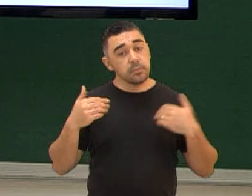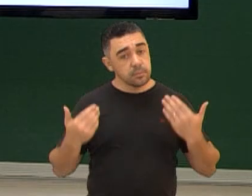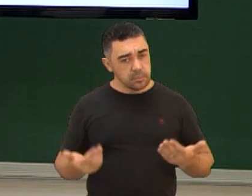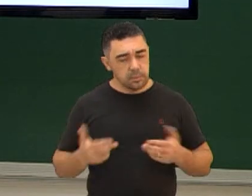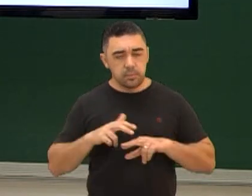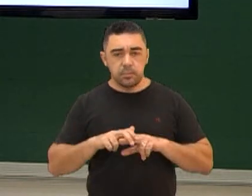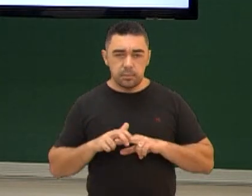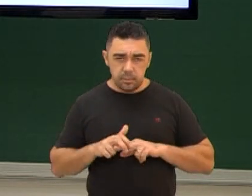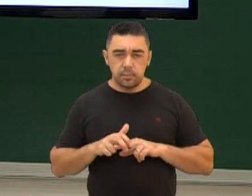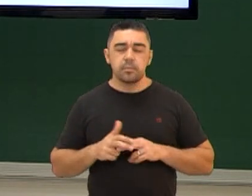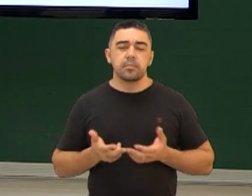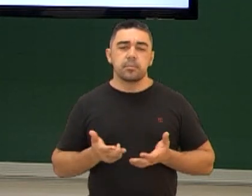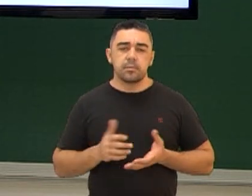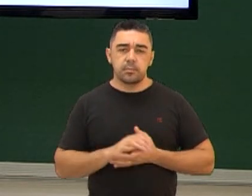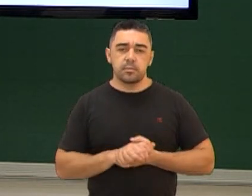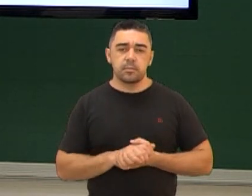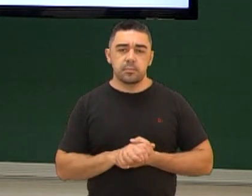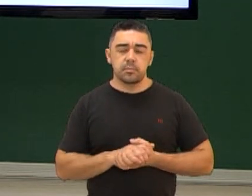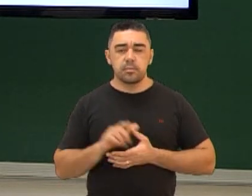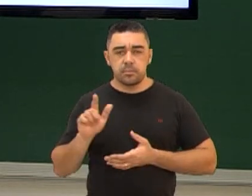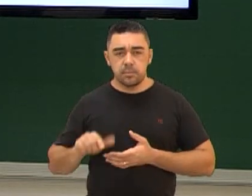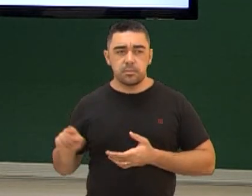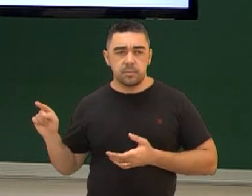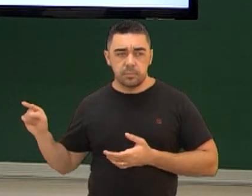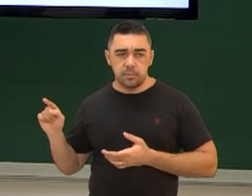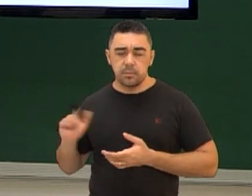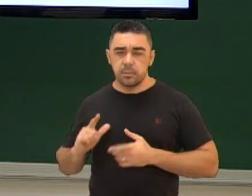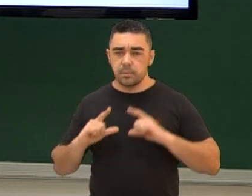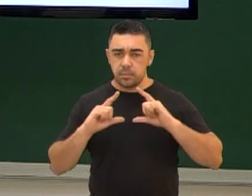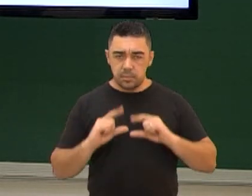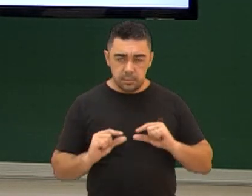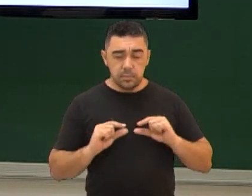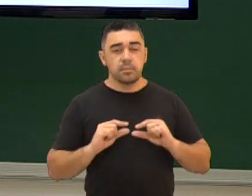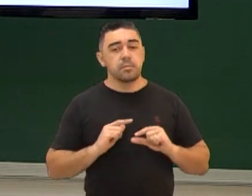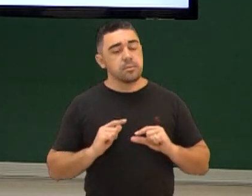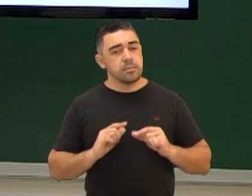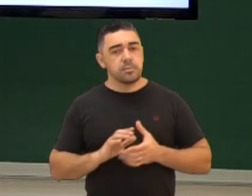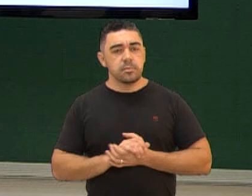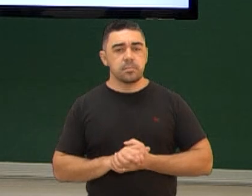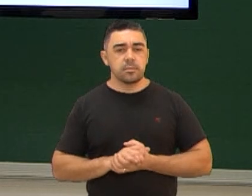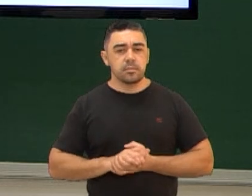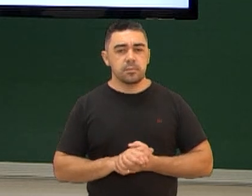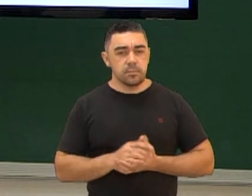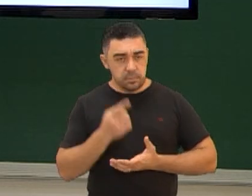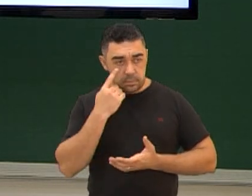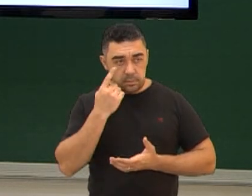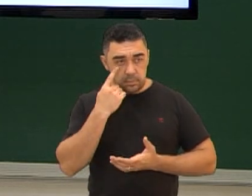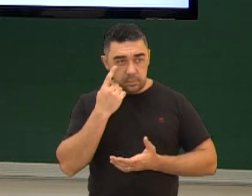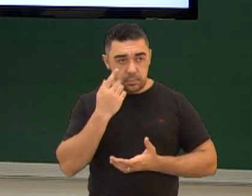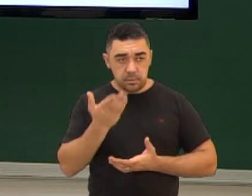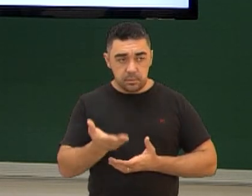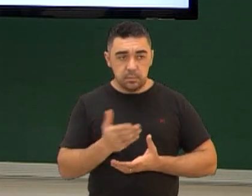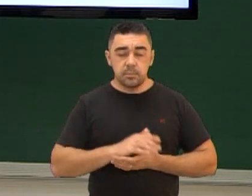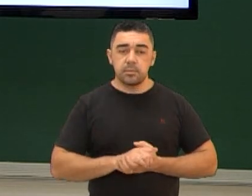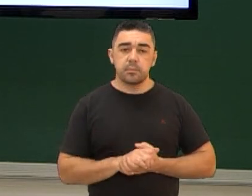portanto, a capacitância tende a reduzir e não crescer. Vamos ver isso?